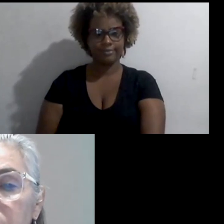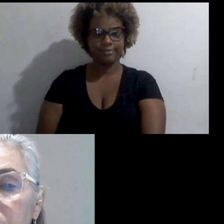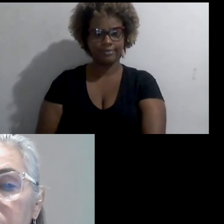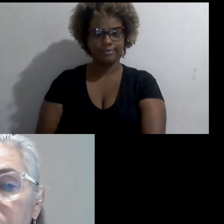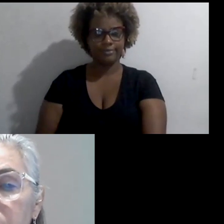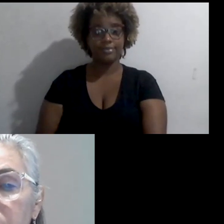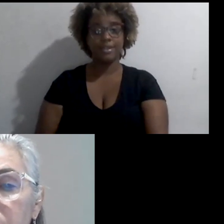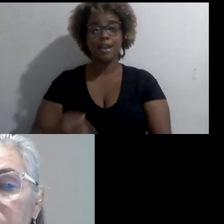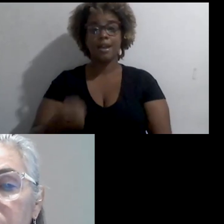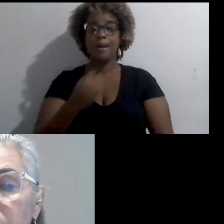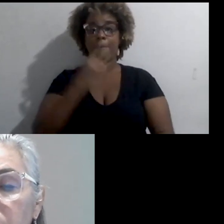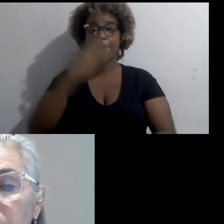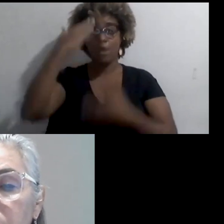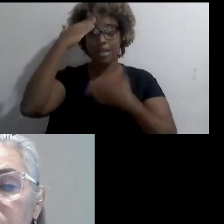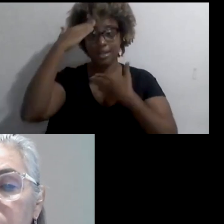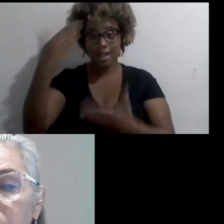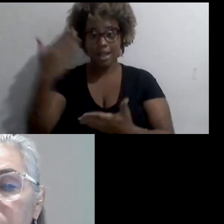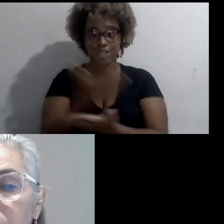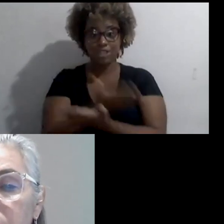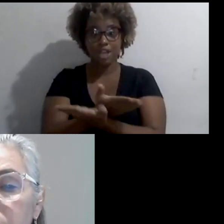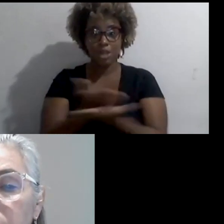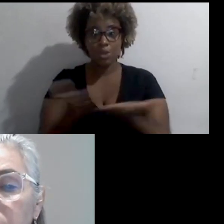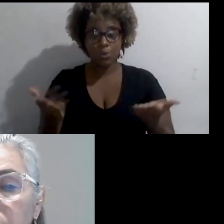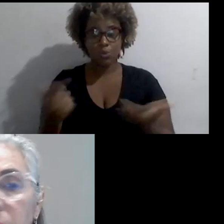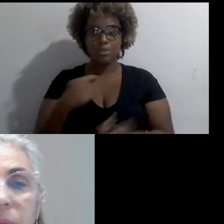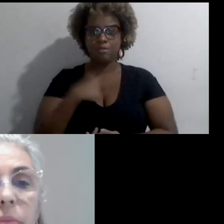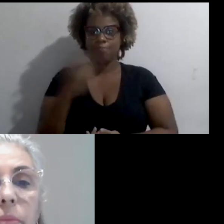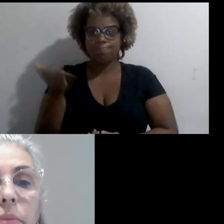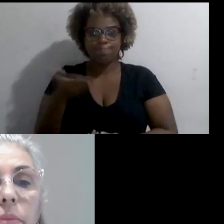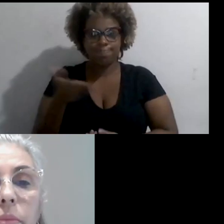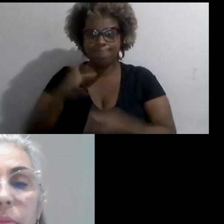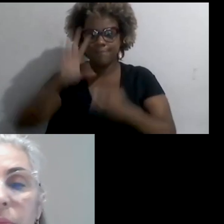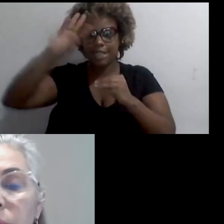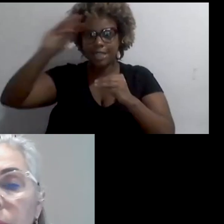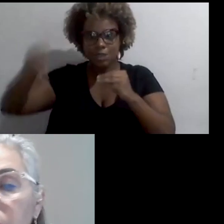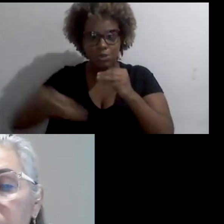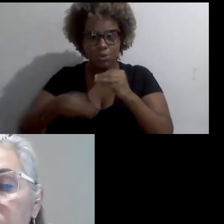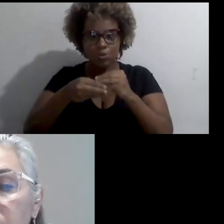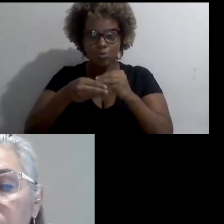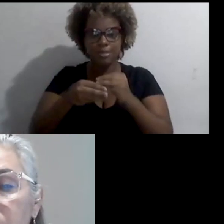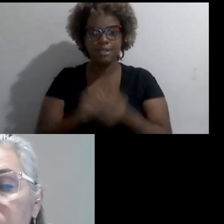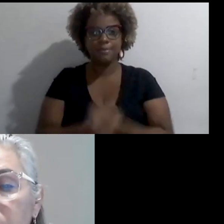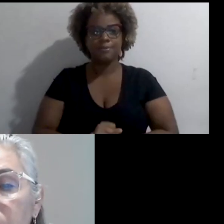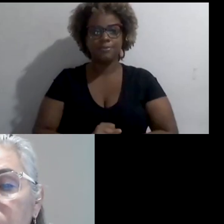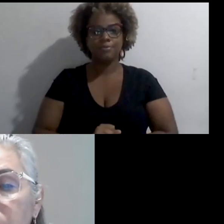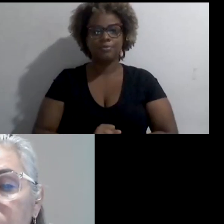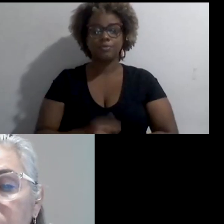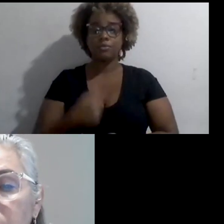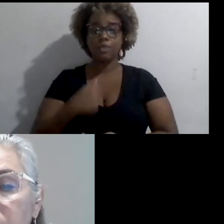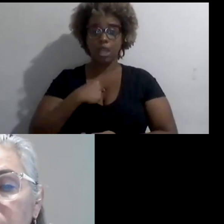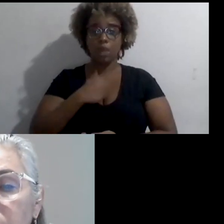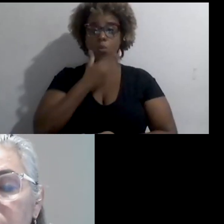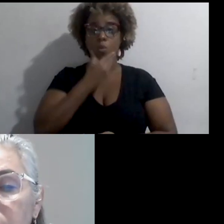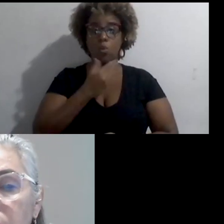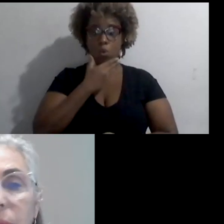Boa tarde a todas as pessoas. Vou tentar ser o mais breve possível dentro desse tempo, né? Eu sou um homem negro, não, de